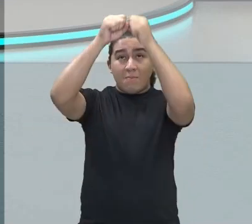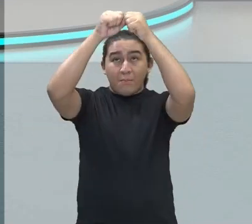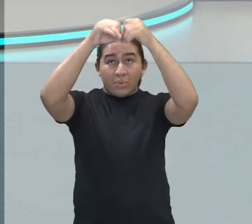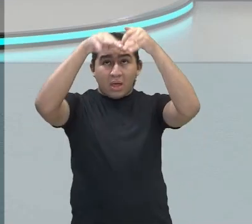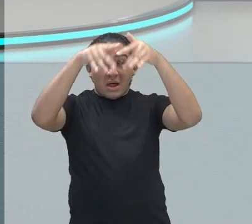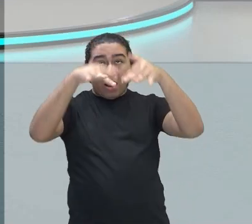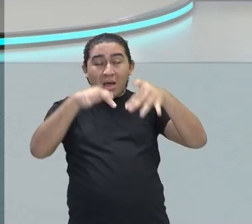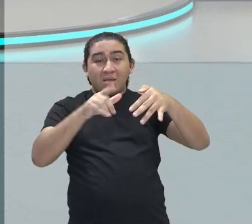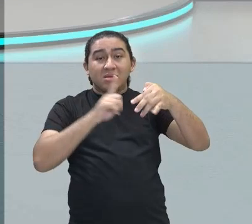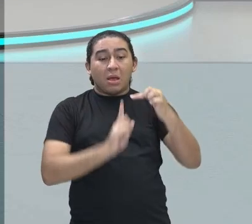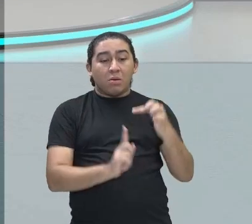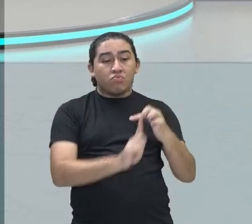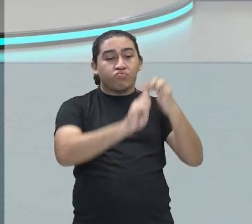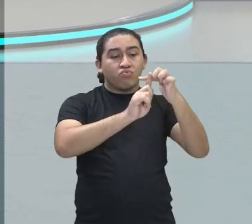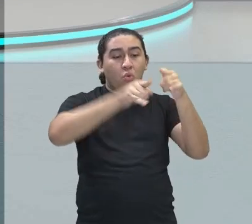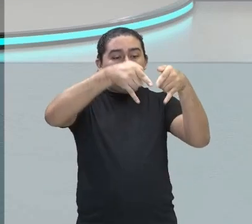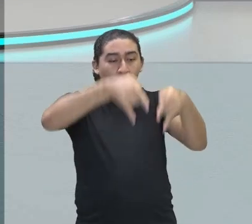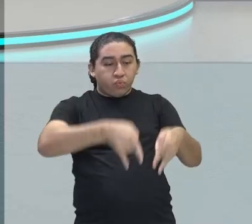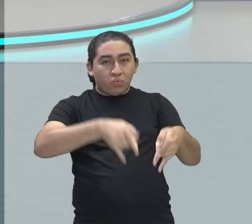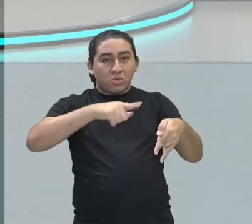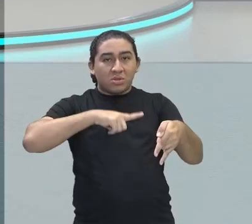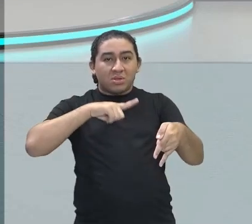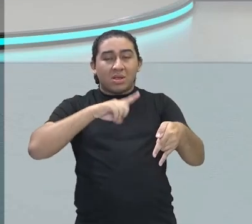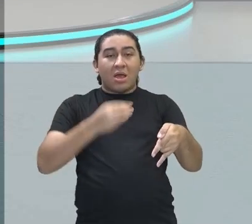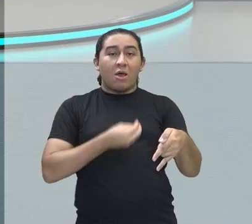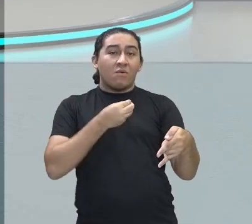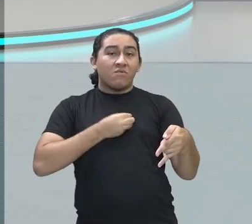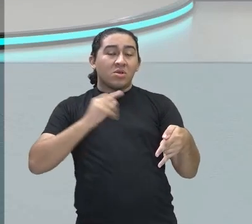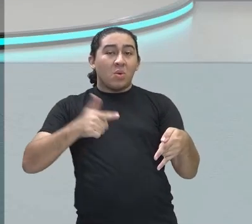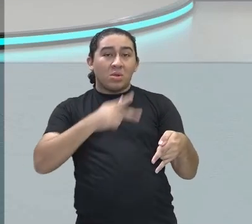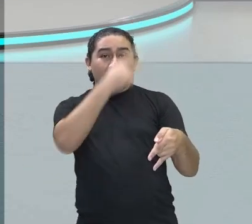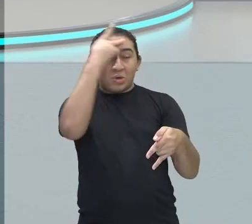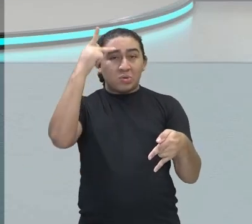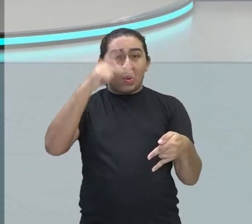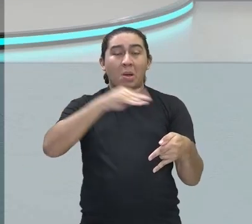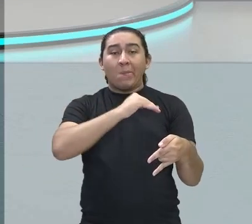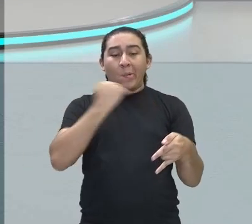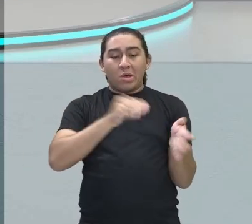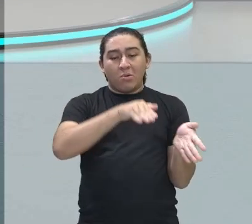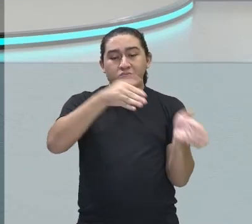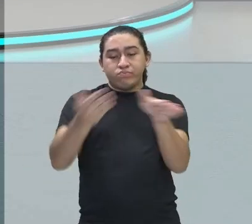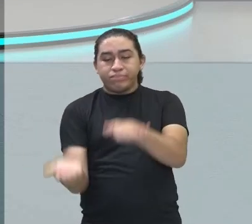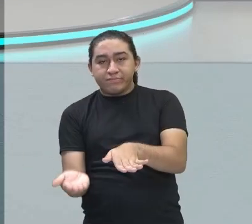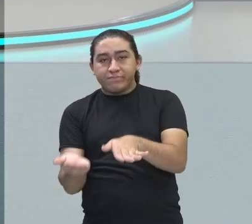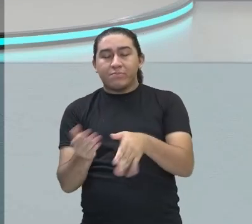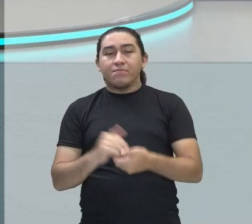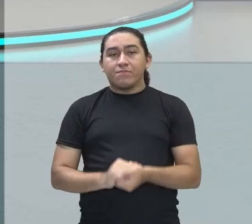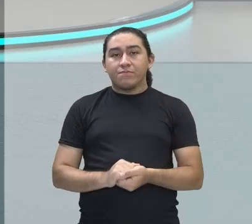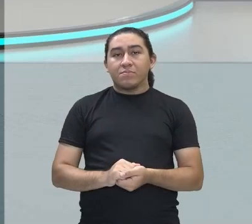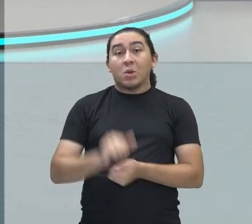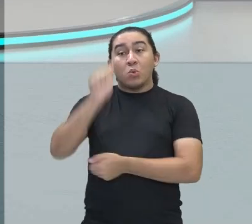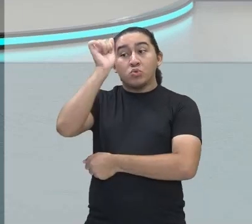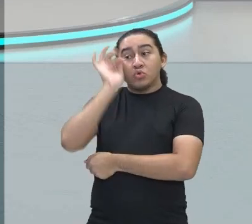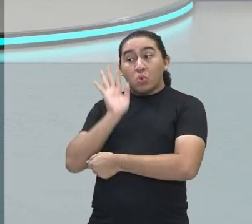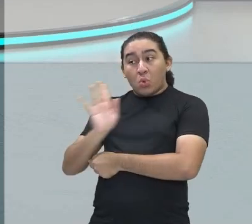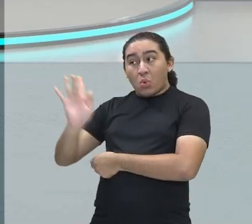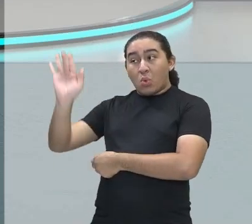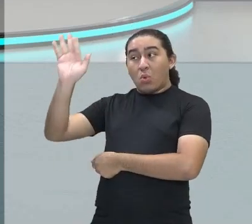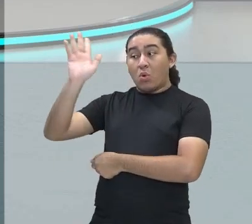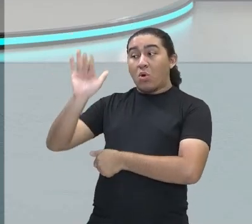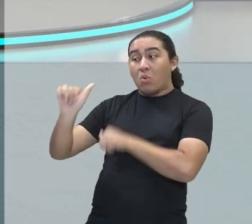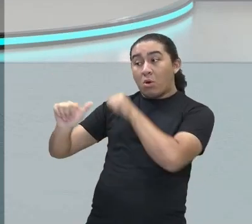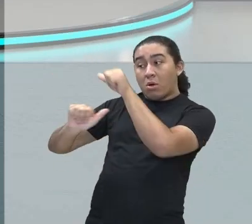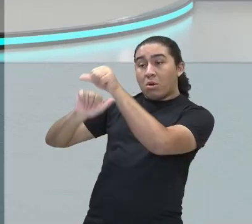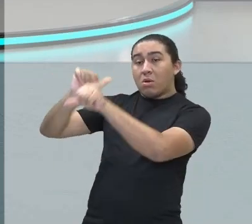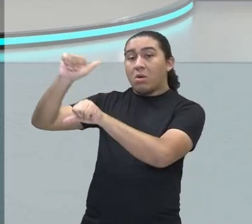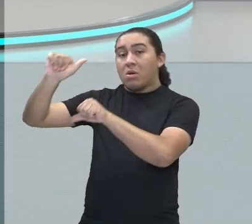da cova que abriga o corpo, que já foi desta alma, de forma que o sonho se transforma em